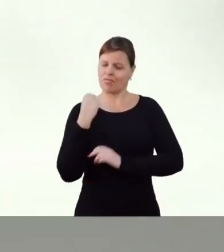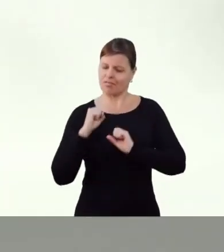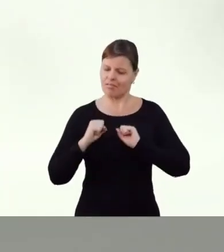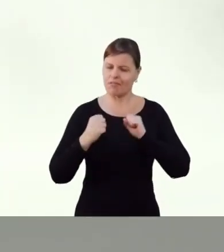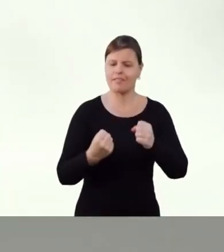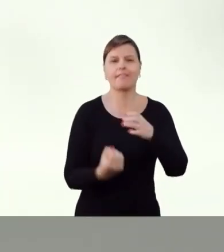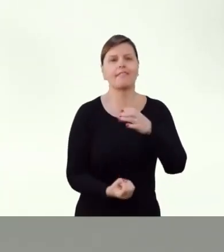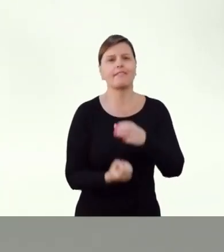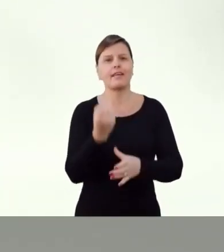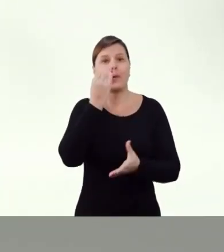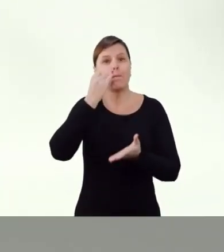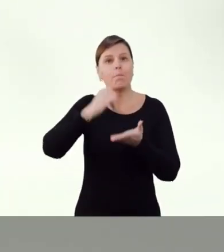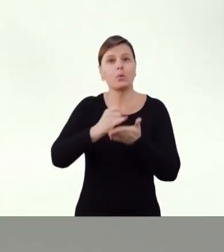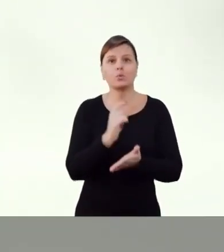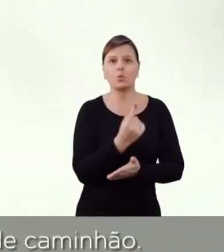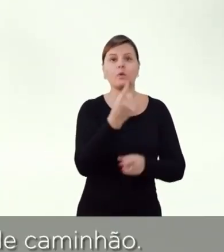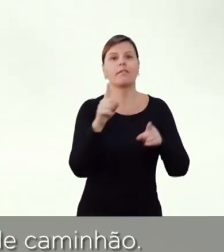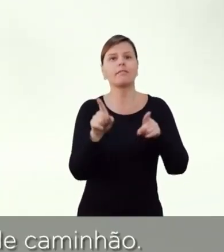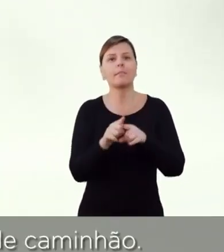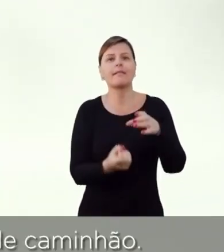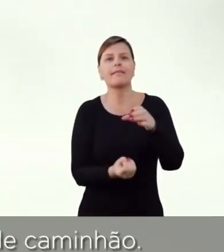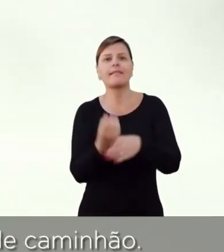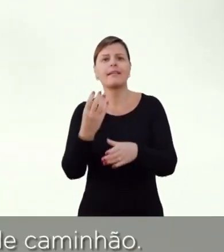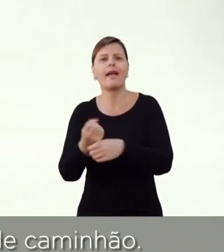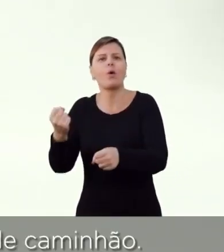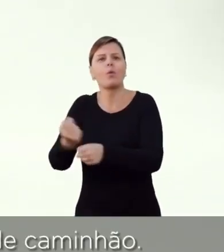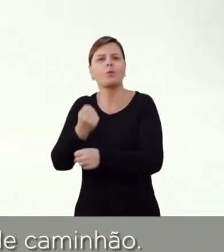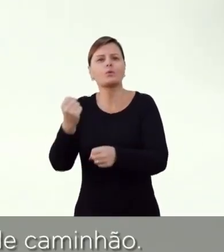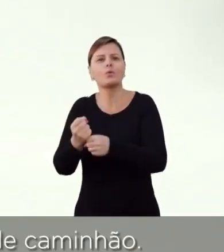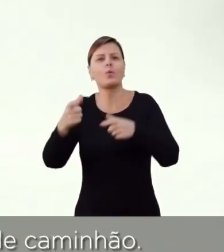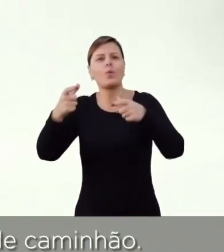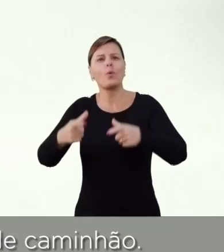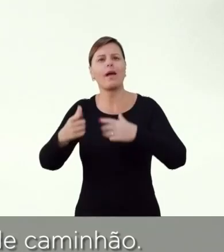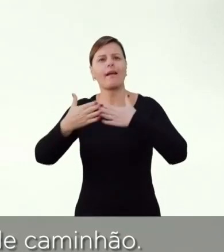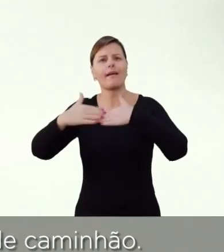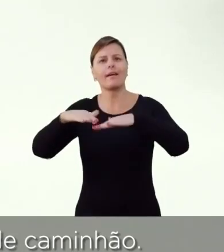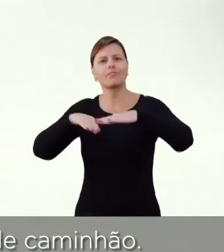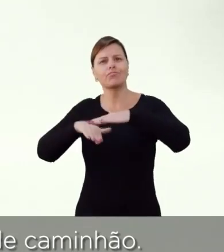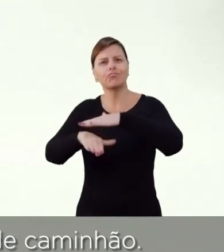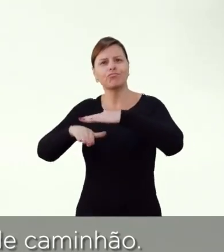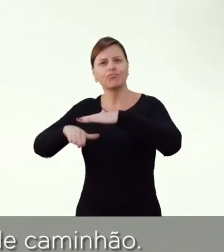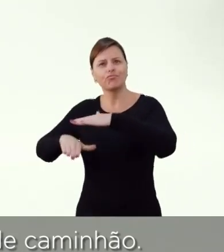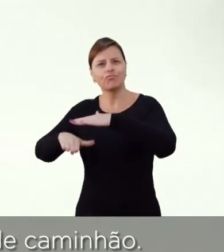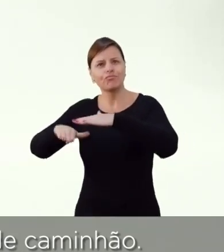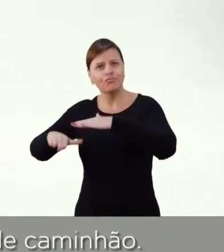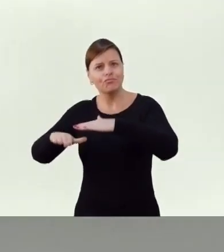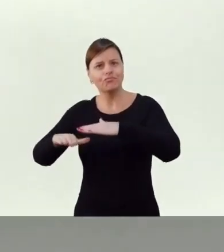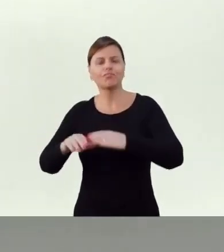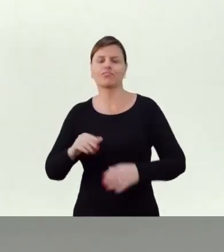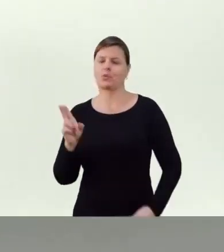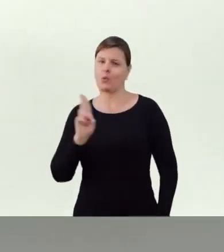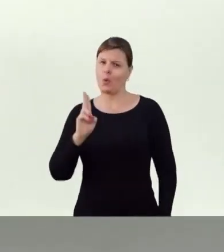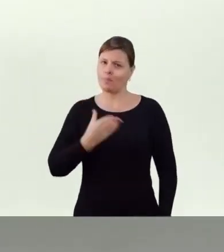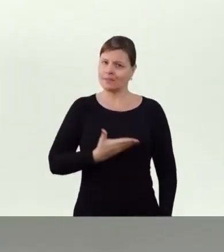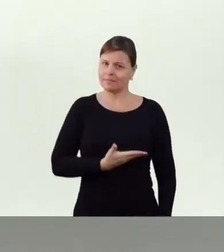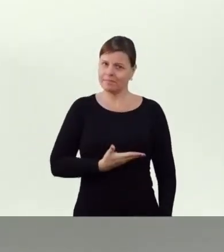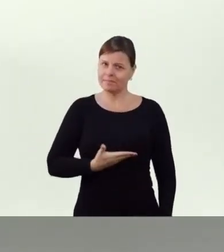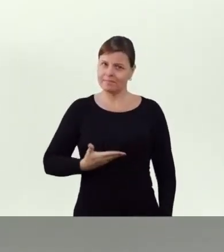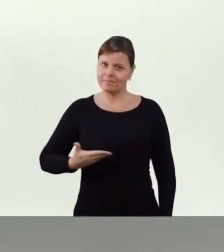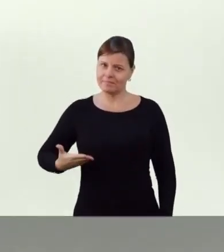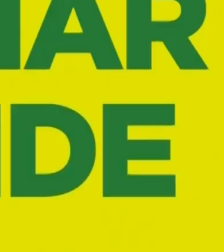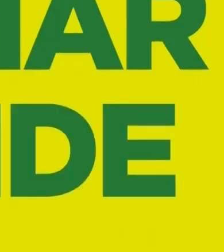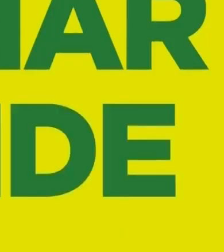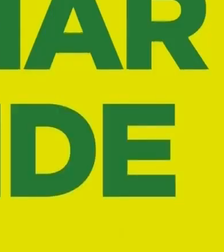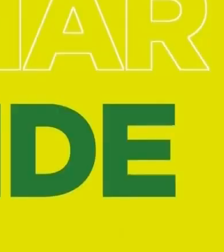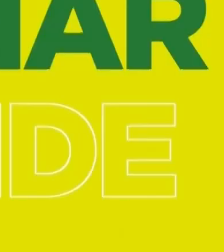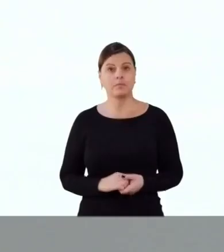Vou defender a criação do imposto único e a instalação de estacionamentos públicos para motoristas de caminhão. Lando